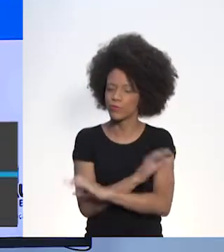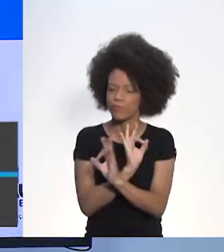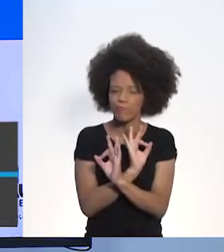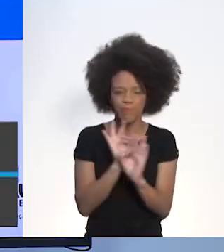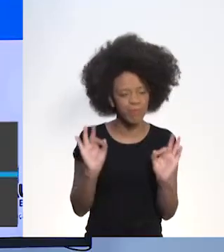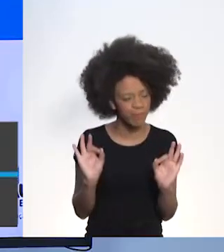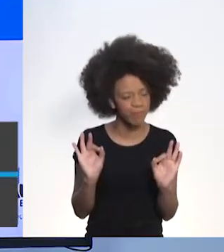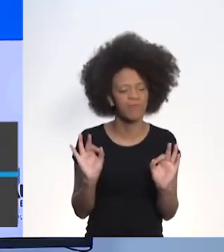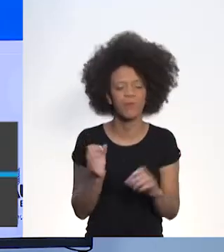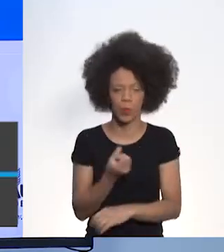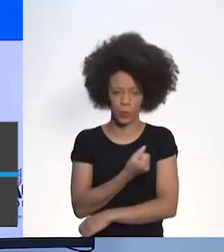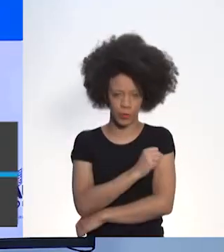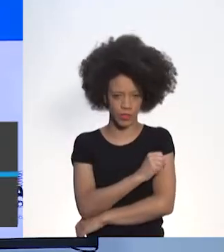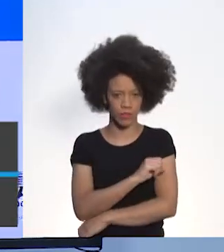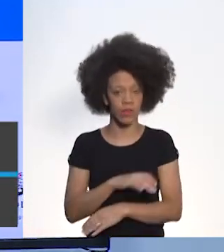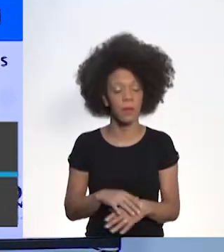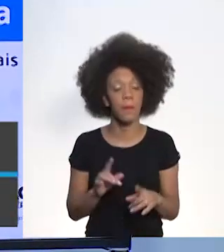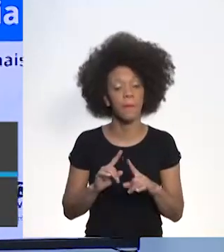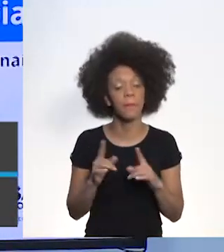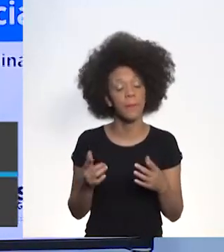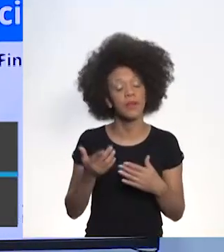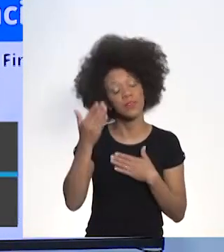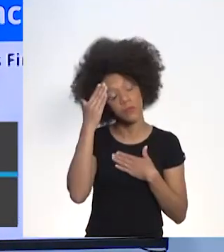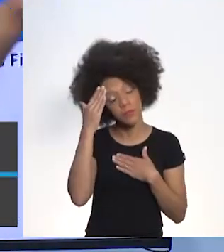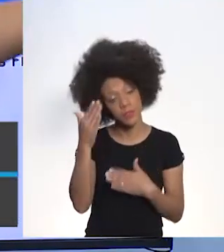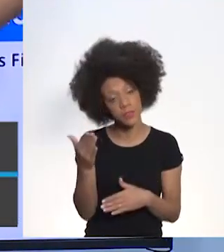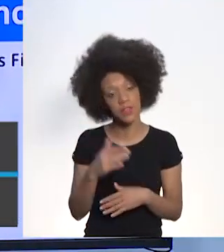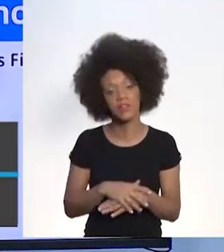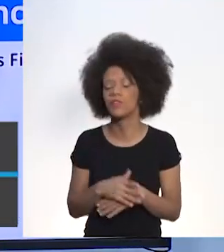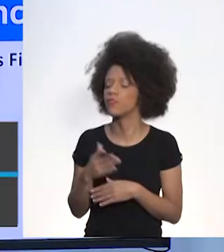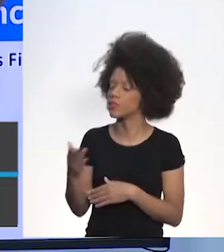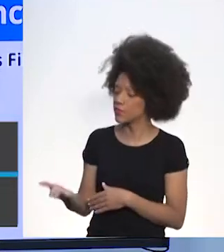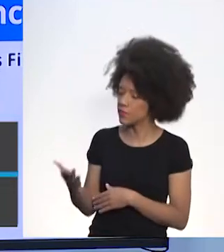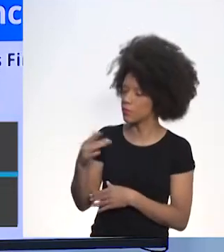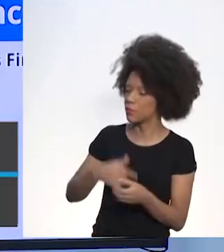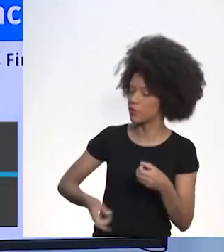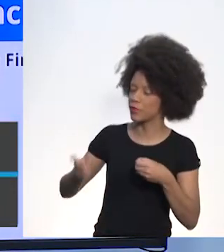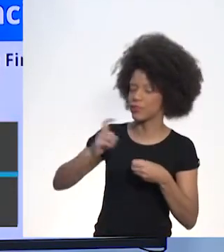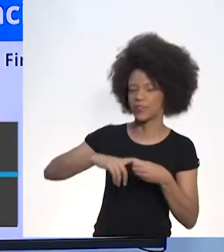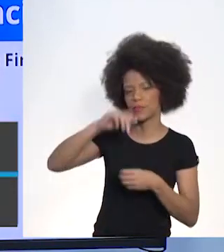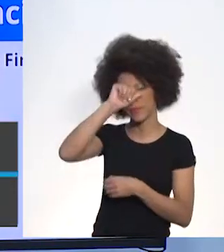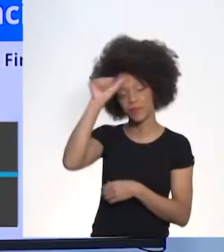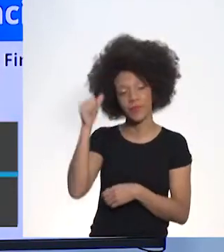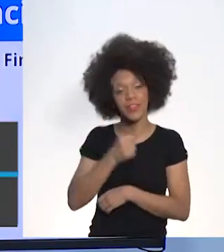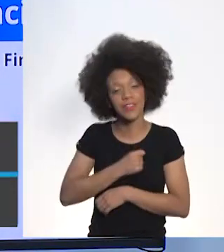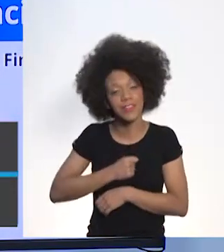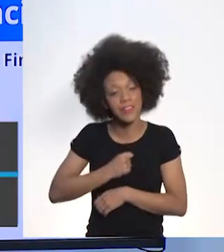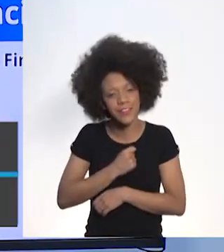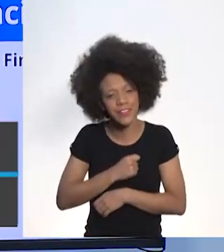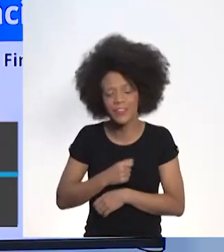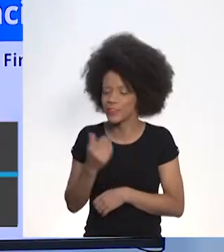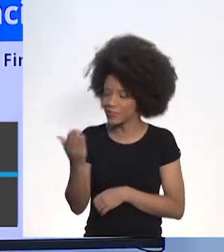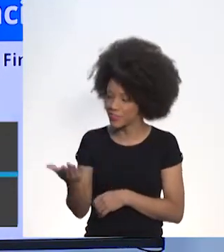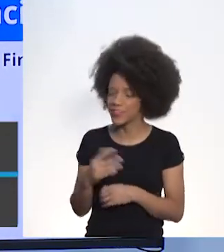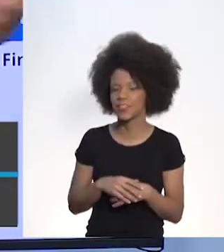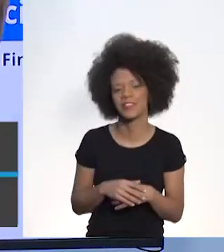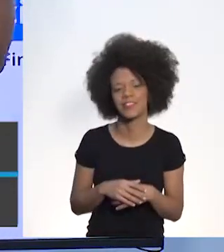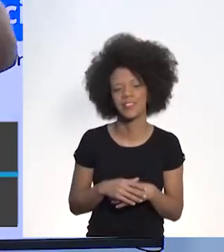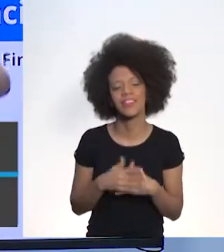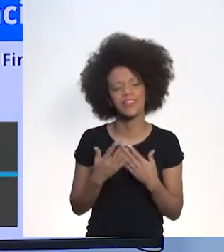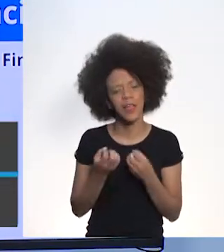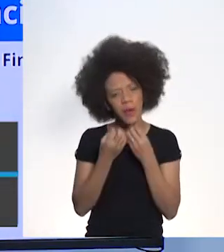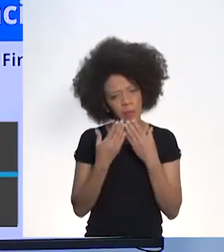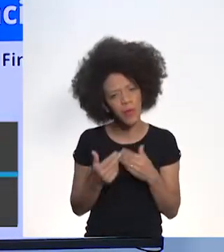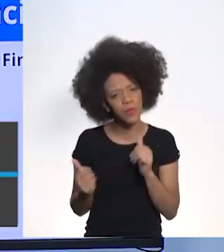top demais, né? Mais uma vez aí, quero agradecer você, Alessandro, por ter voltado. A gente tava morrendo de saudade de você, né? E é muito bom